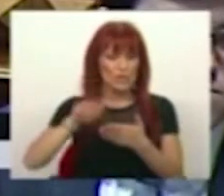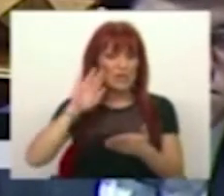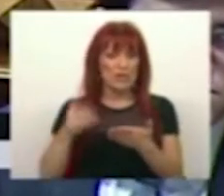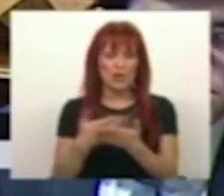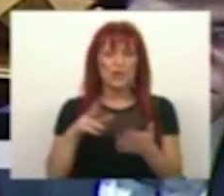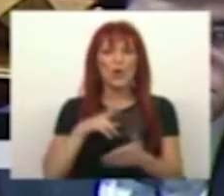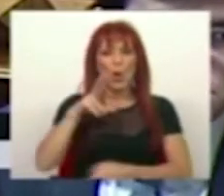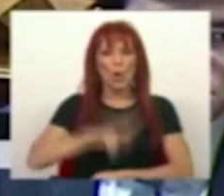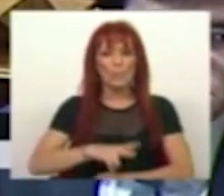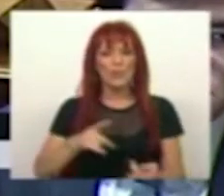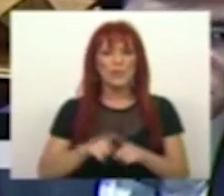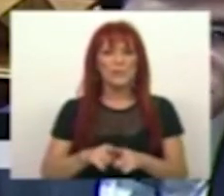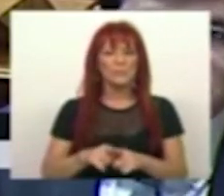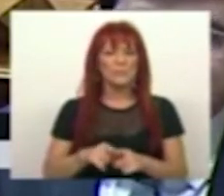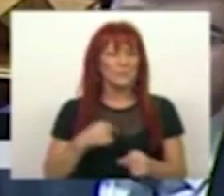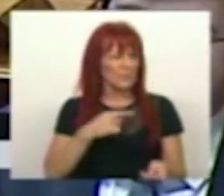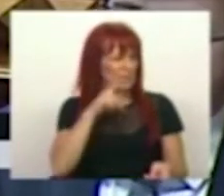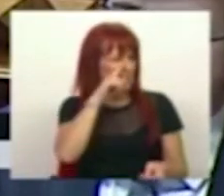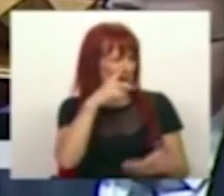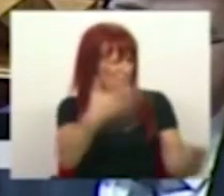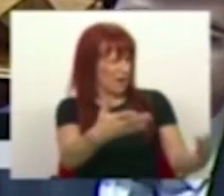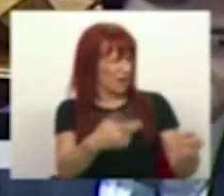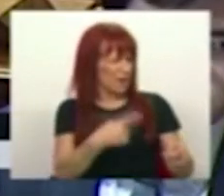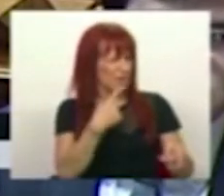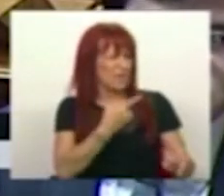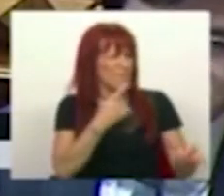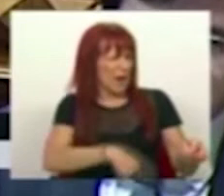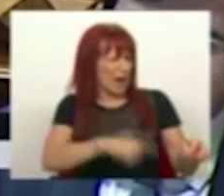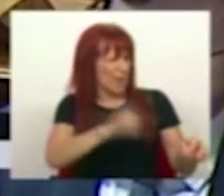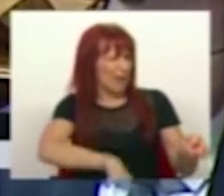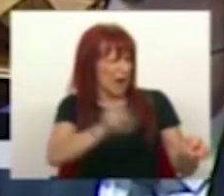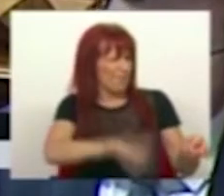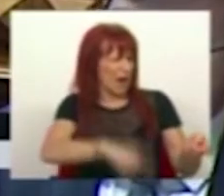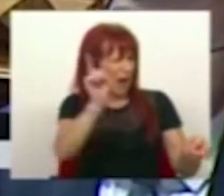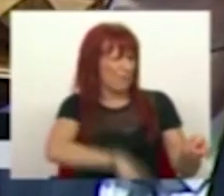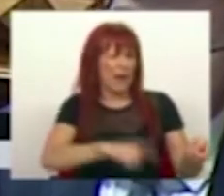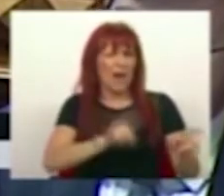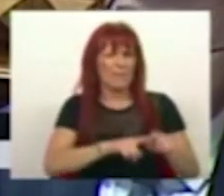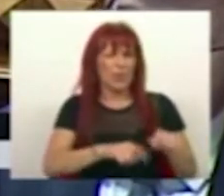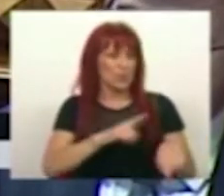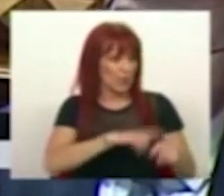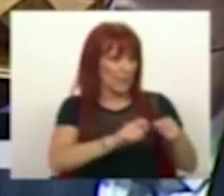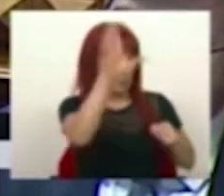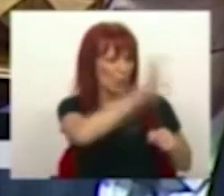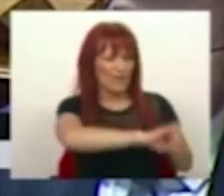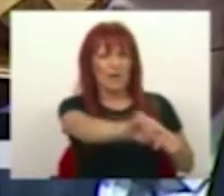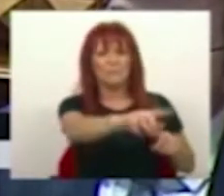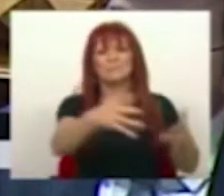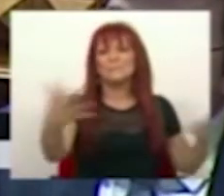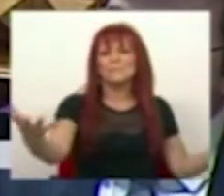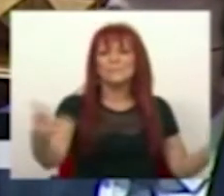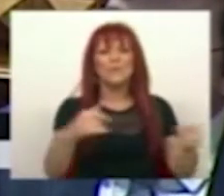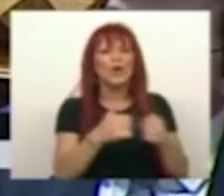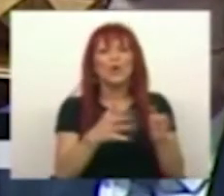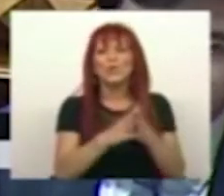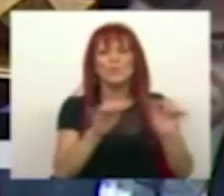economia portuguesa desmentem a tese dita e repetida até a exaustão neste ciclo de governação de que